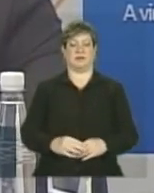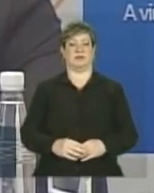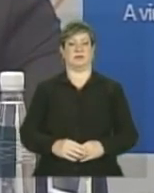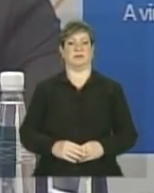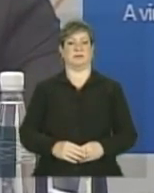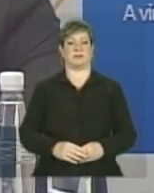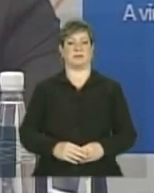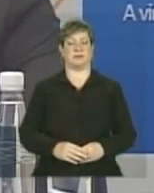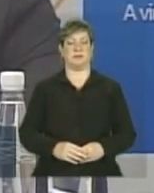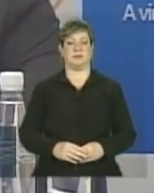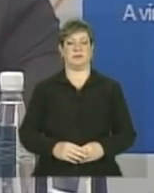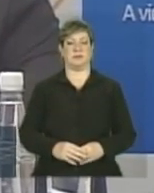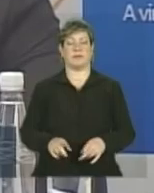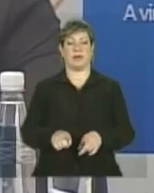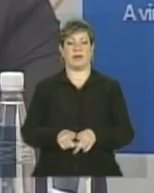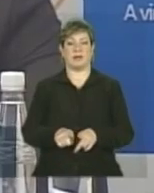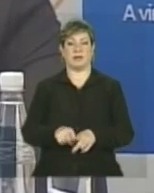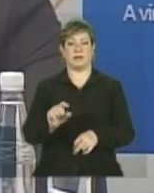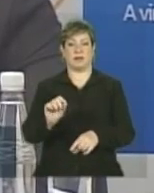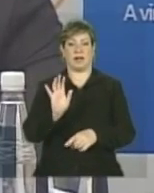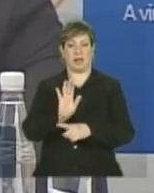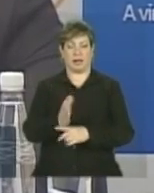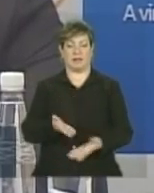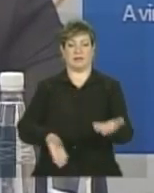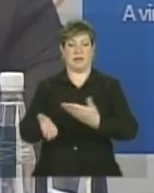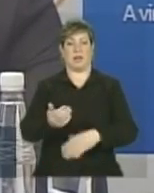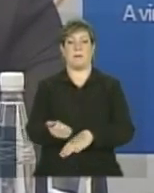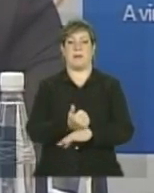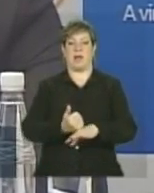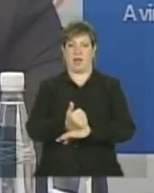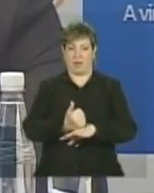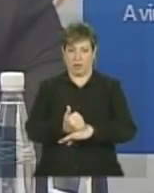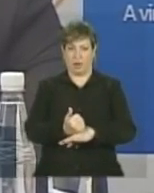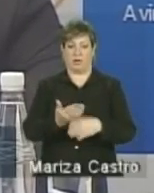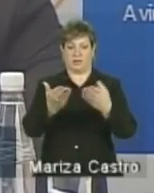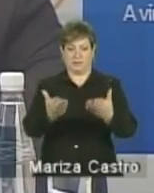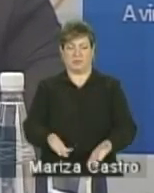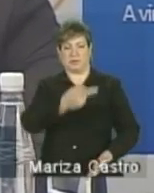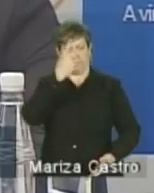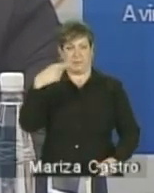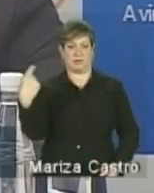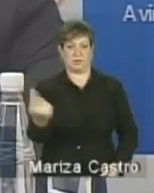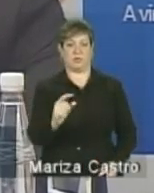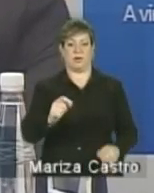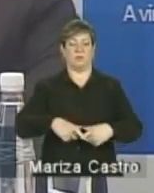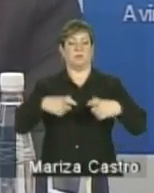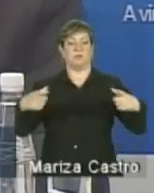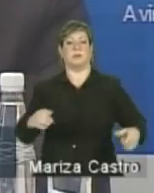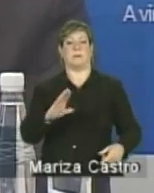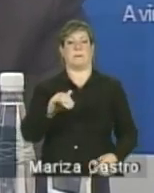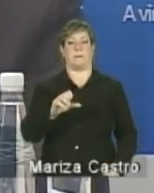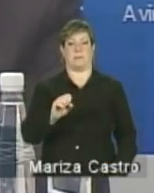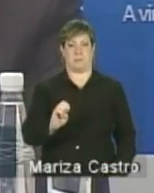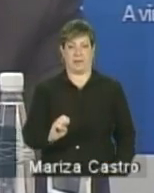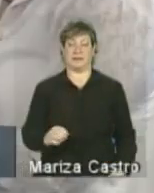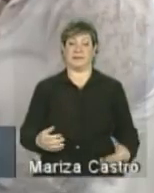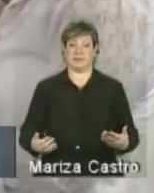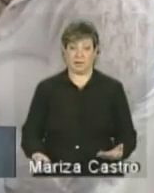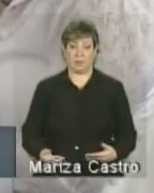e atendendo melhor ao seu cliente, dando uma condição melhor, ampliar a sua base. Portanto,